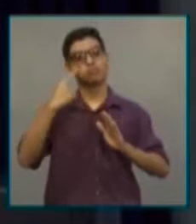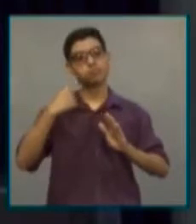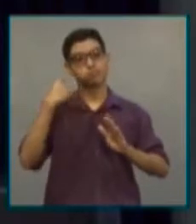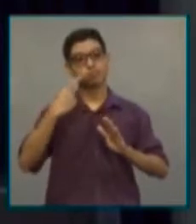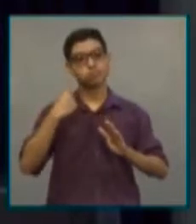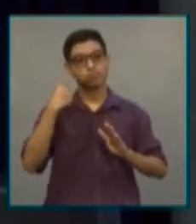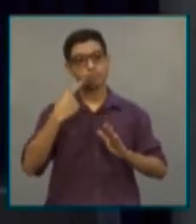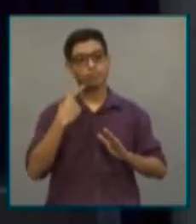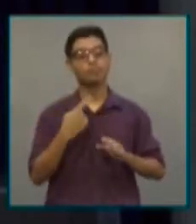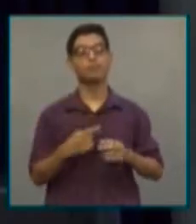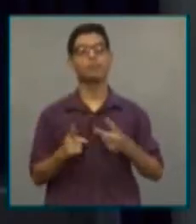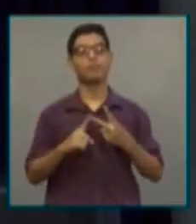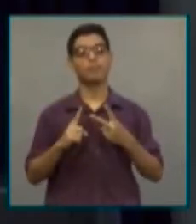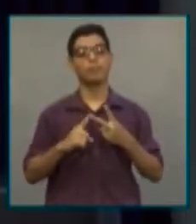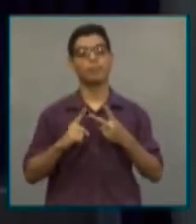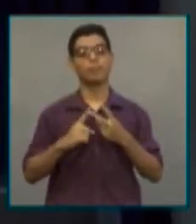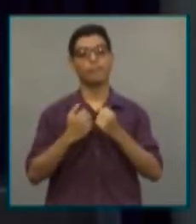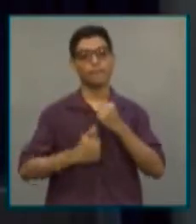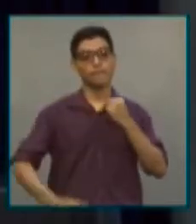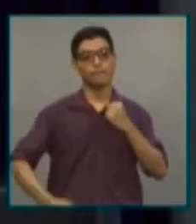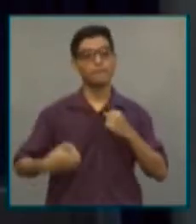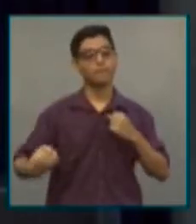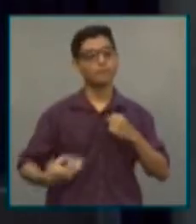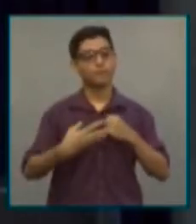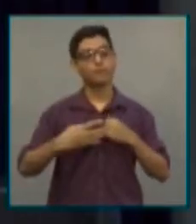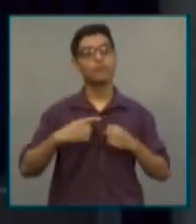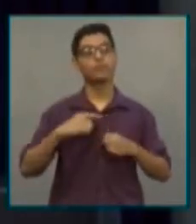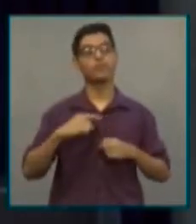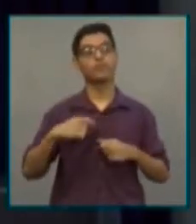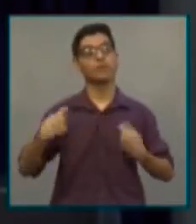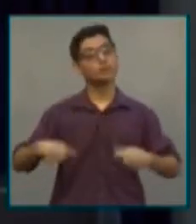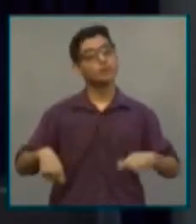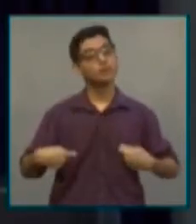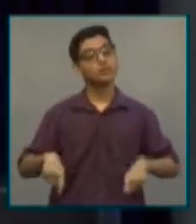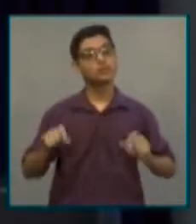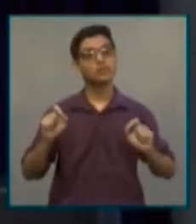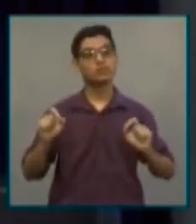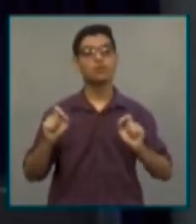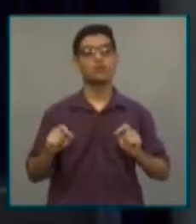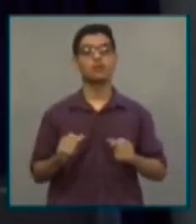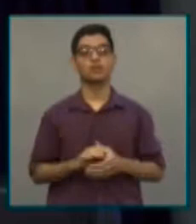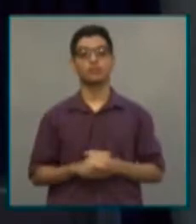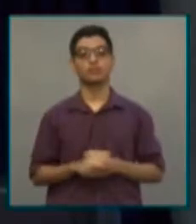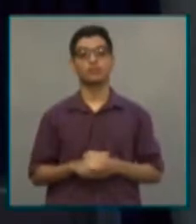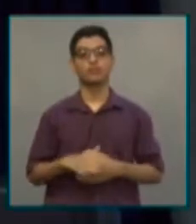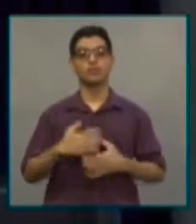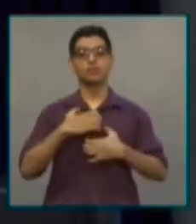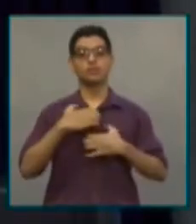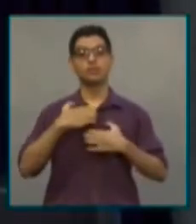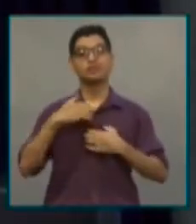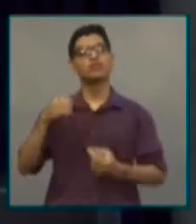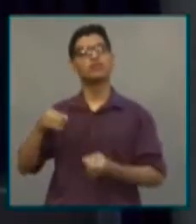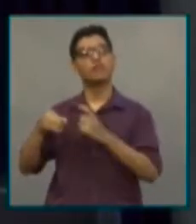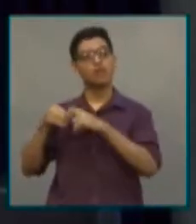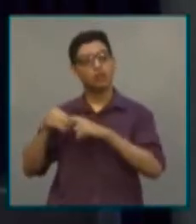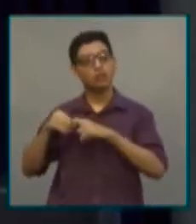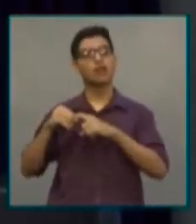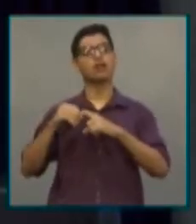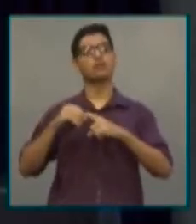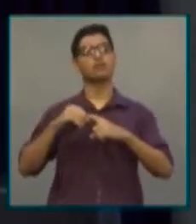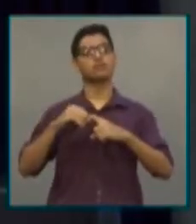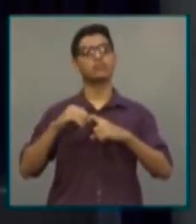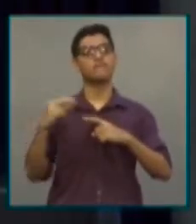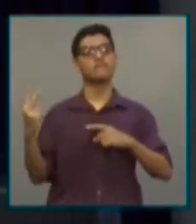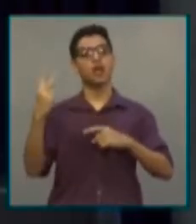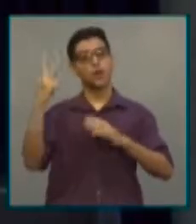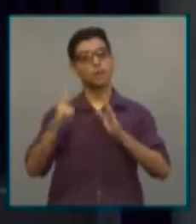uma gestão moderna da ordem. Nós precisamos resgatar a nossa gestão. A CAAS hoje não passa